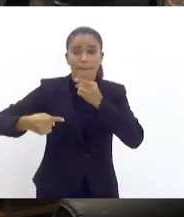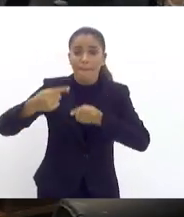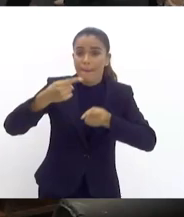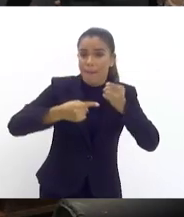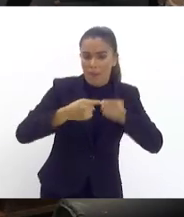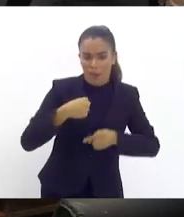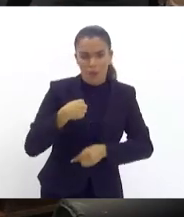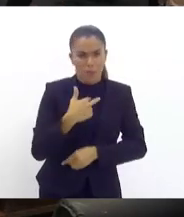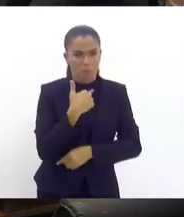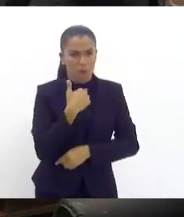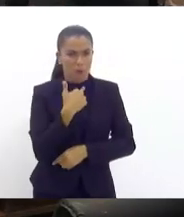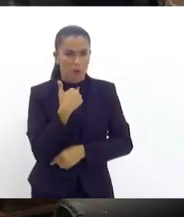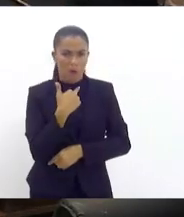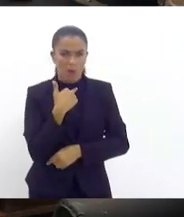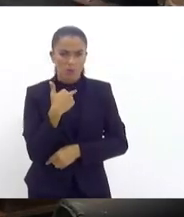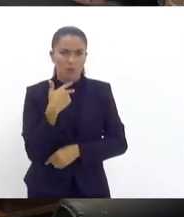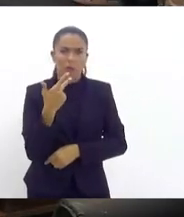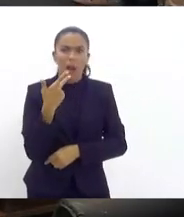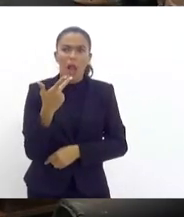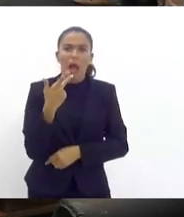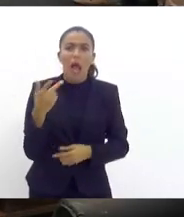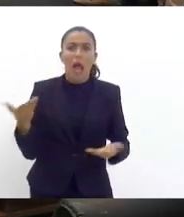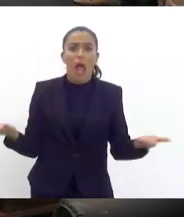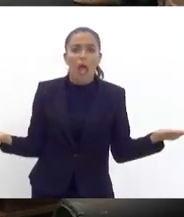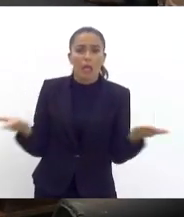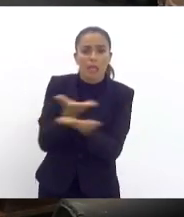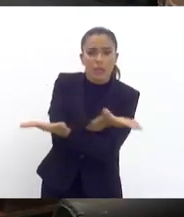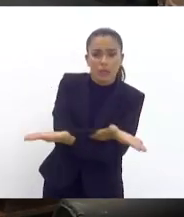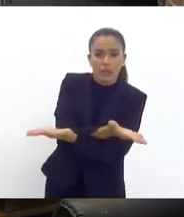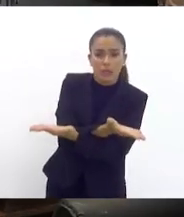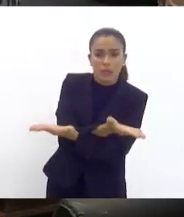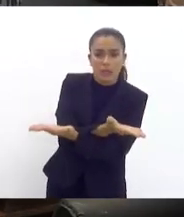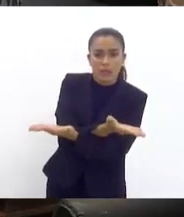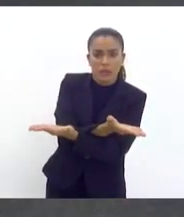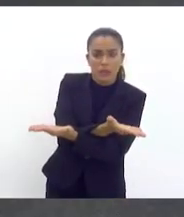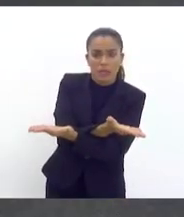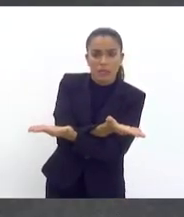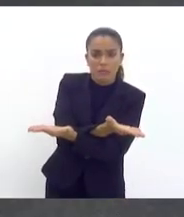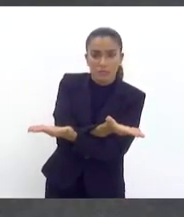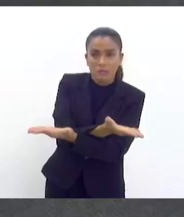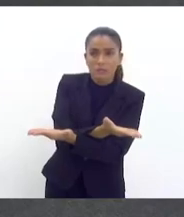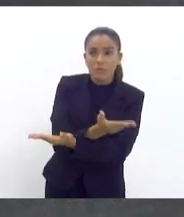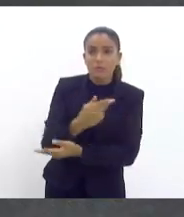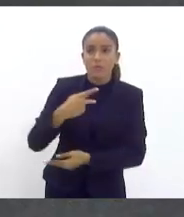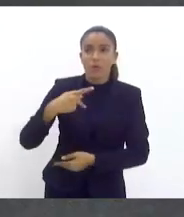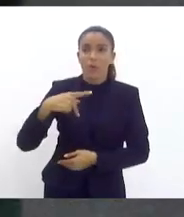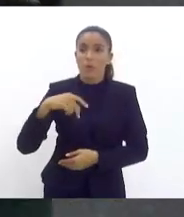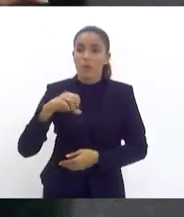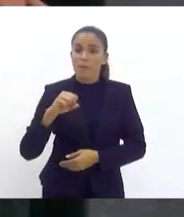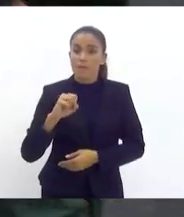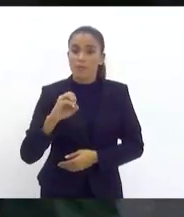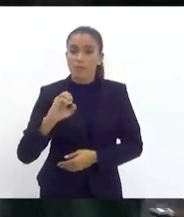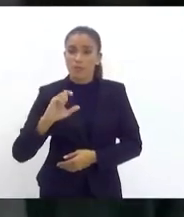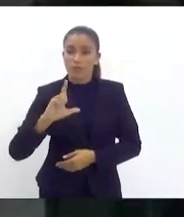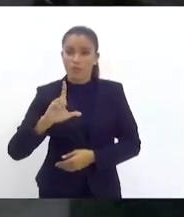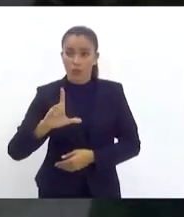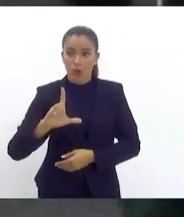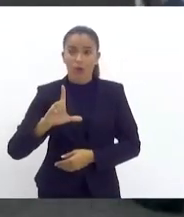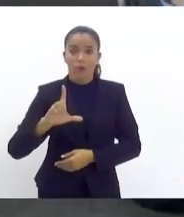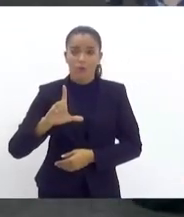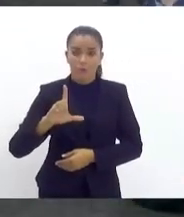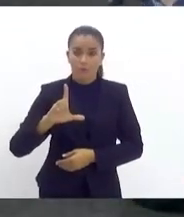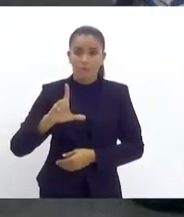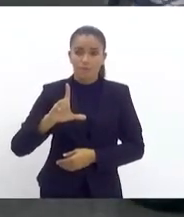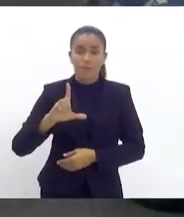posso dizer aqui que é um tomar lá da cá. O PSOL, em especial, senhor presidente,